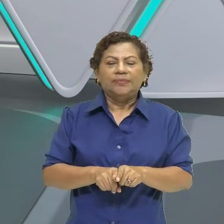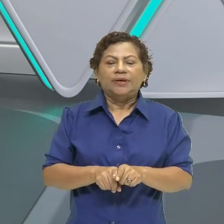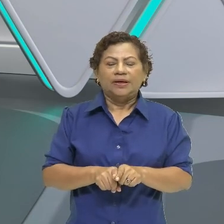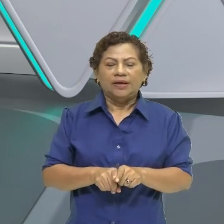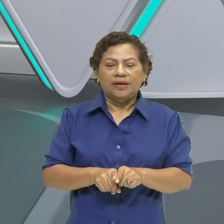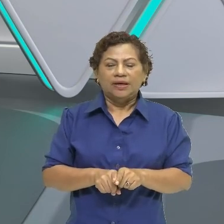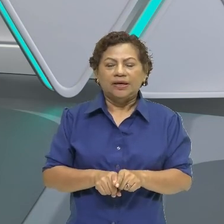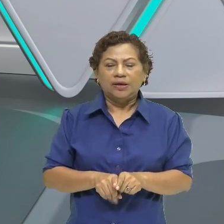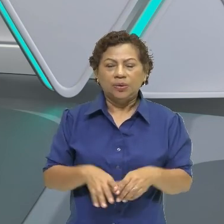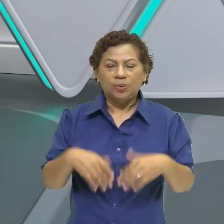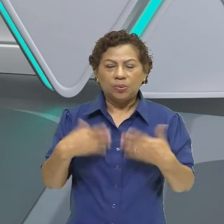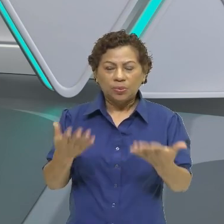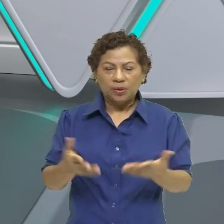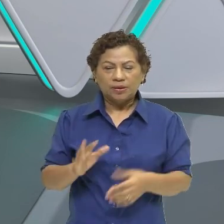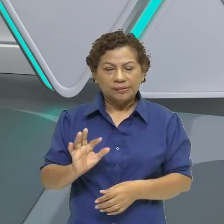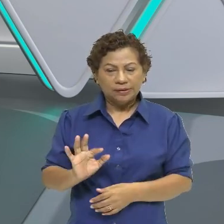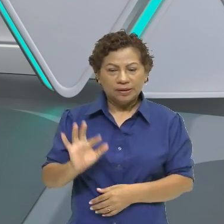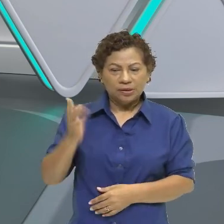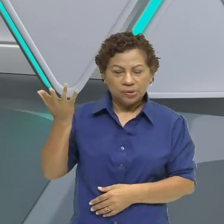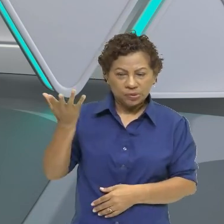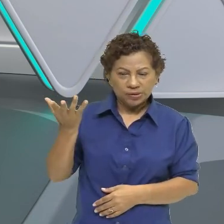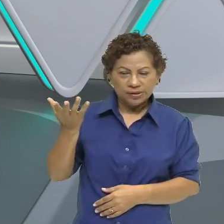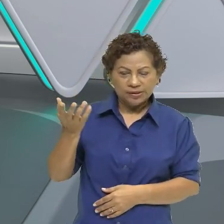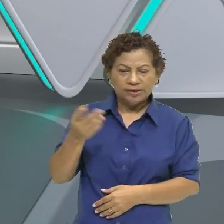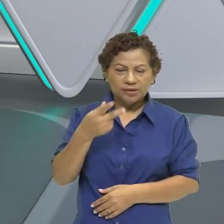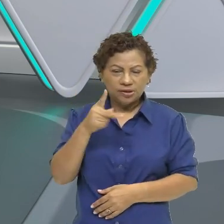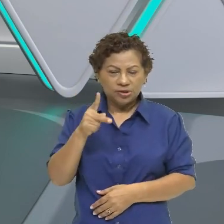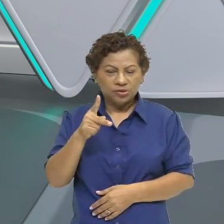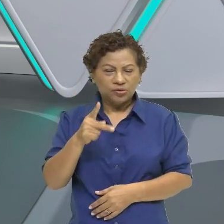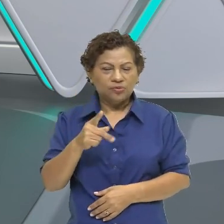vai determinar alguns hábitos.